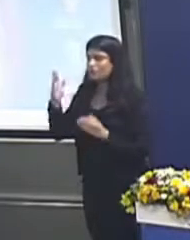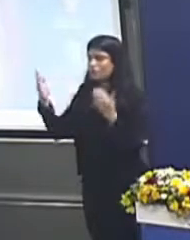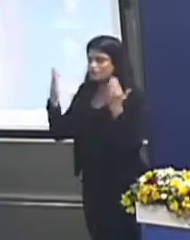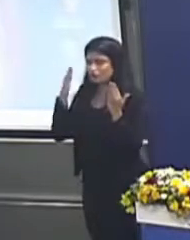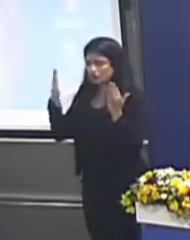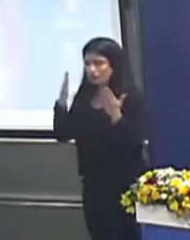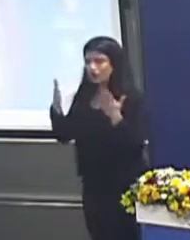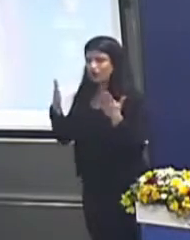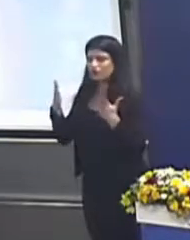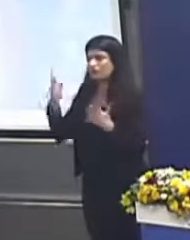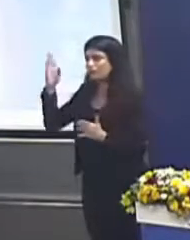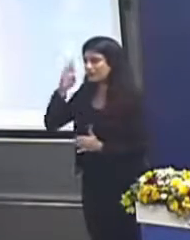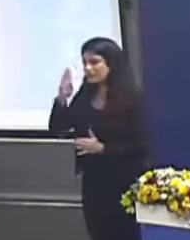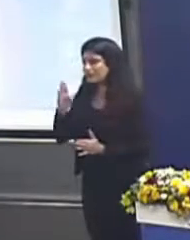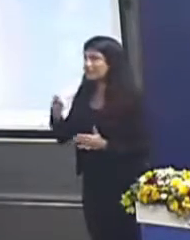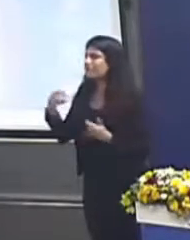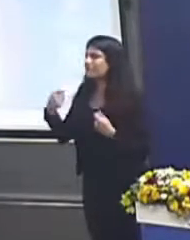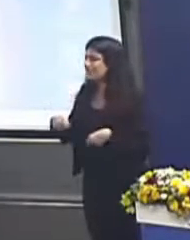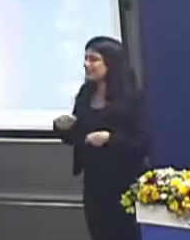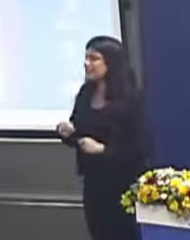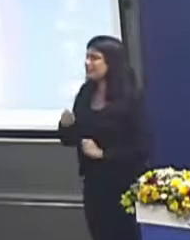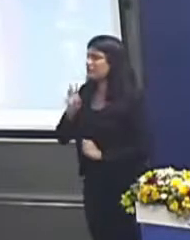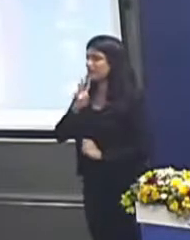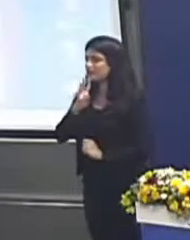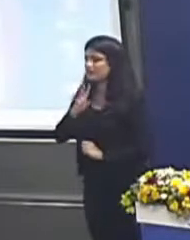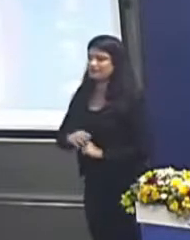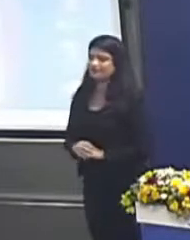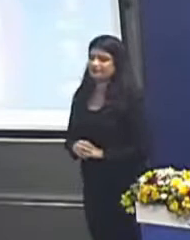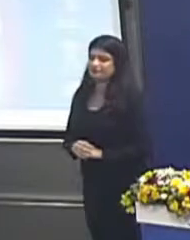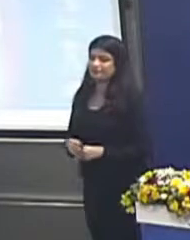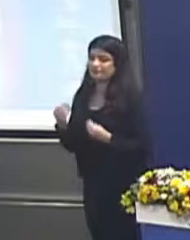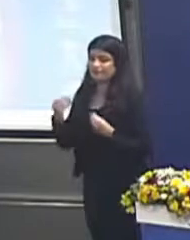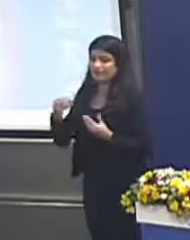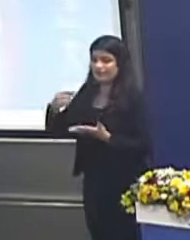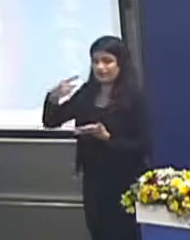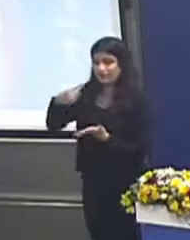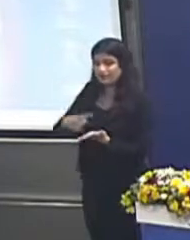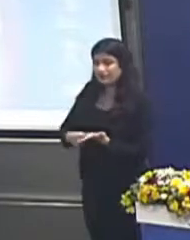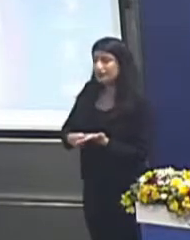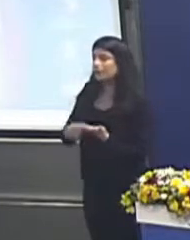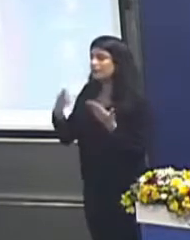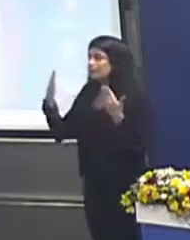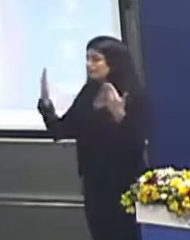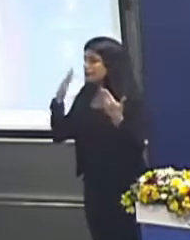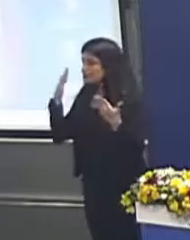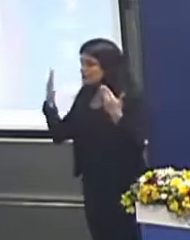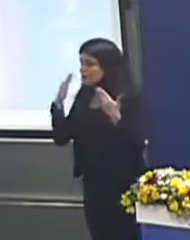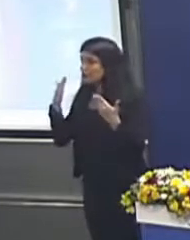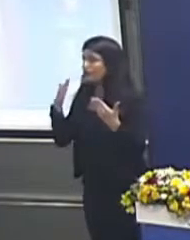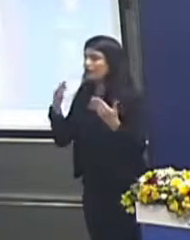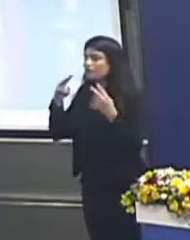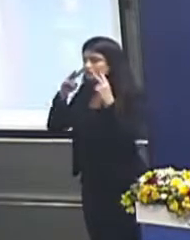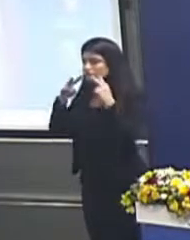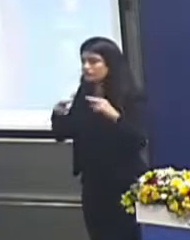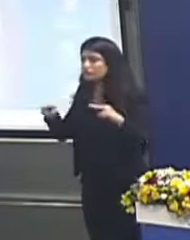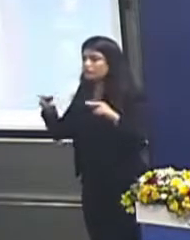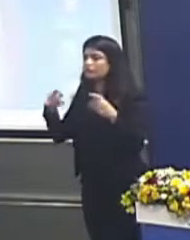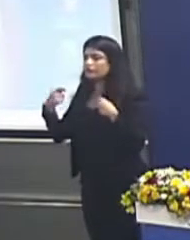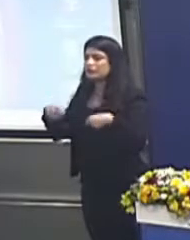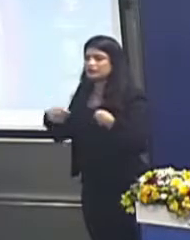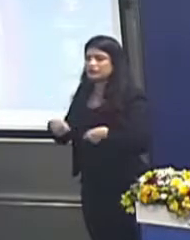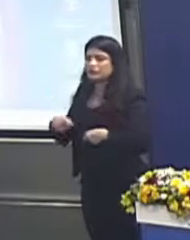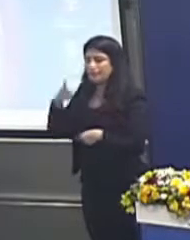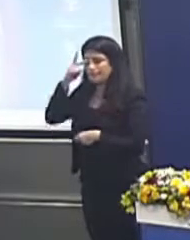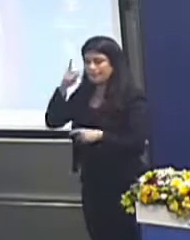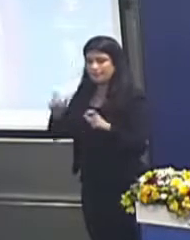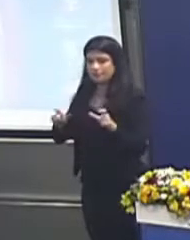e psicólogos brasileiros precisam conhecer. Para se comprometer com uma psicologia que olhe para as necessidades desse